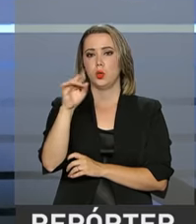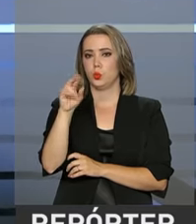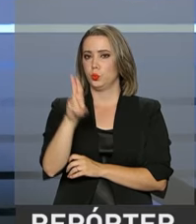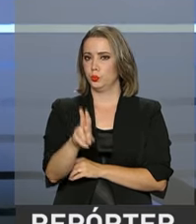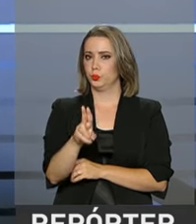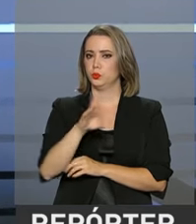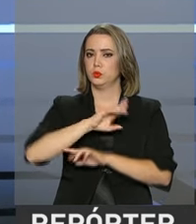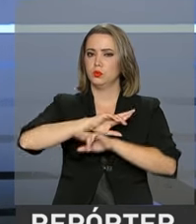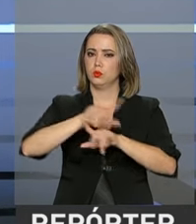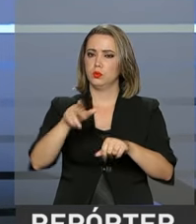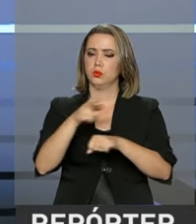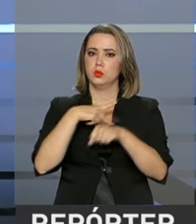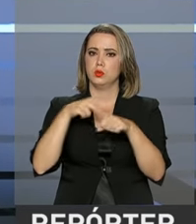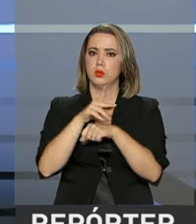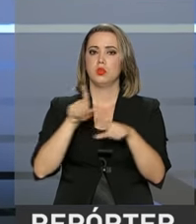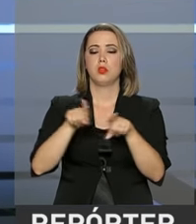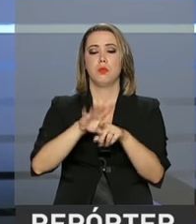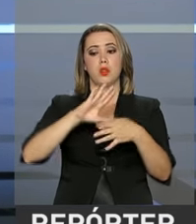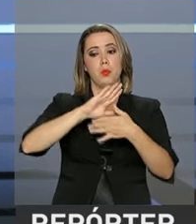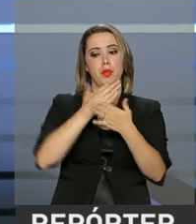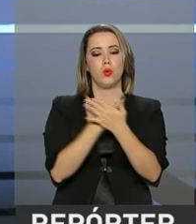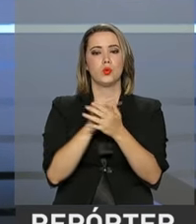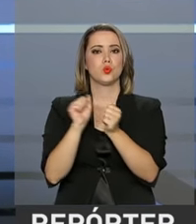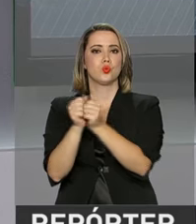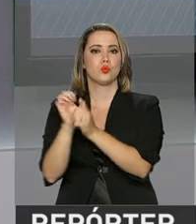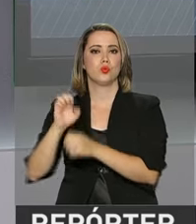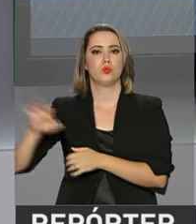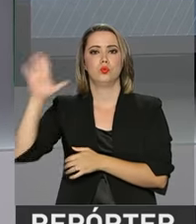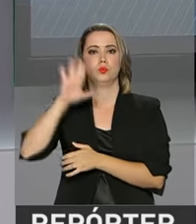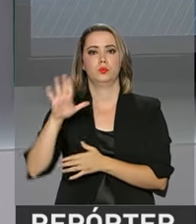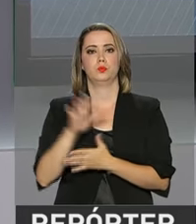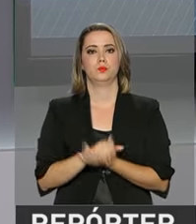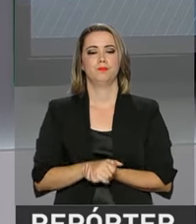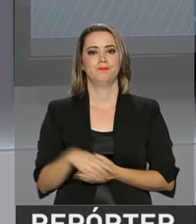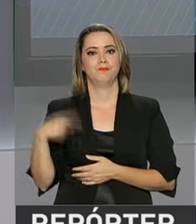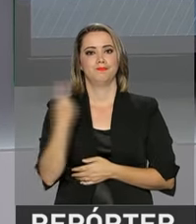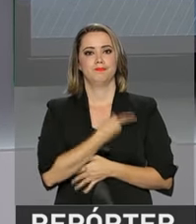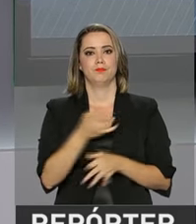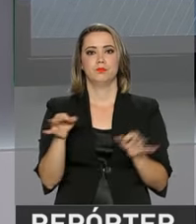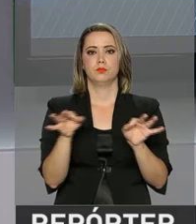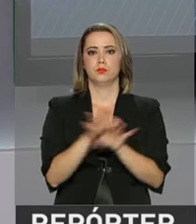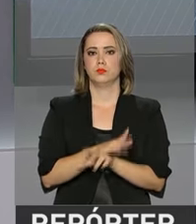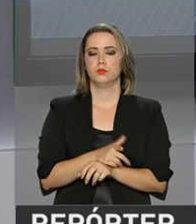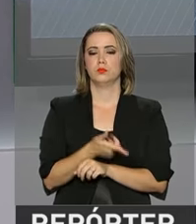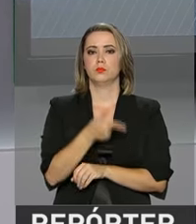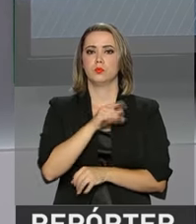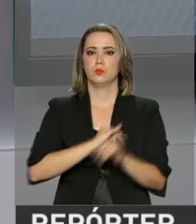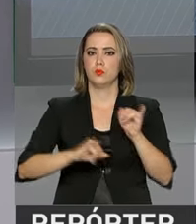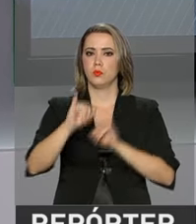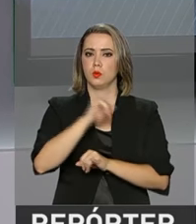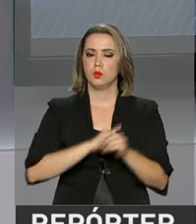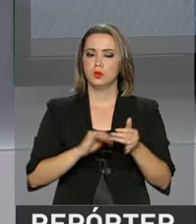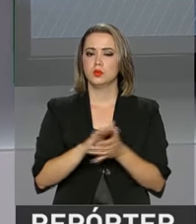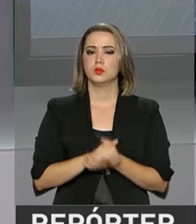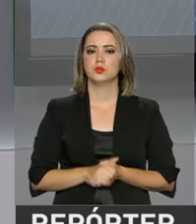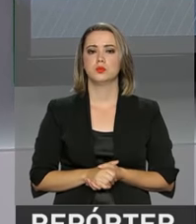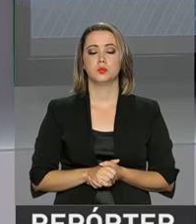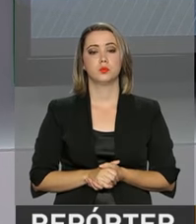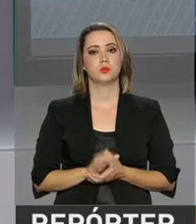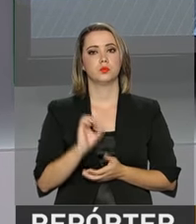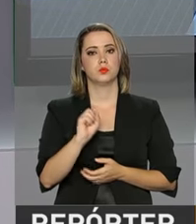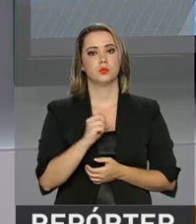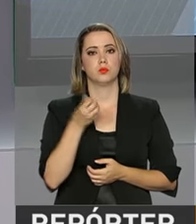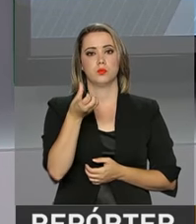do sul uau europeu ficamos por aqui podemos voltar a qualquer momento com mais